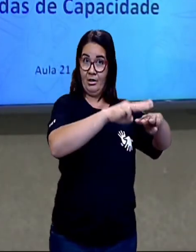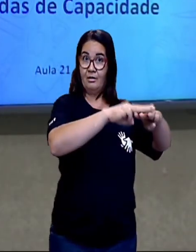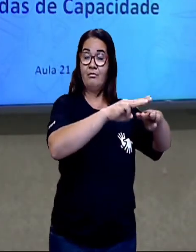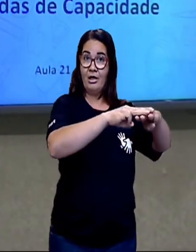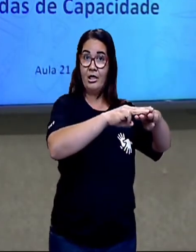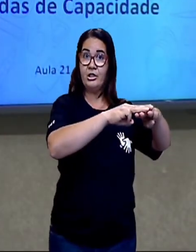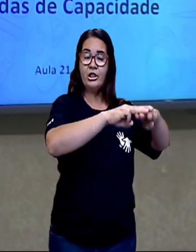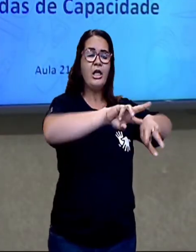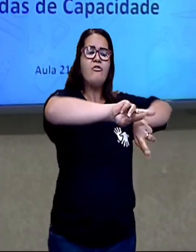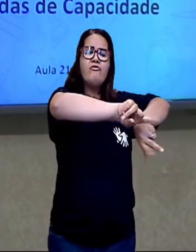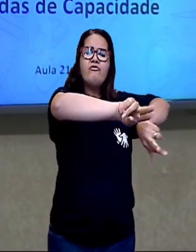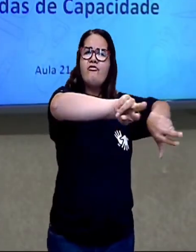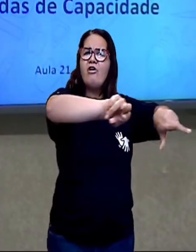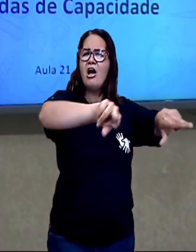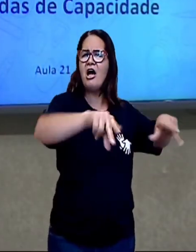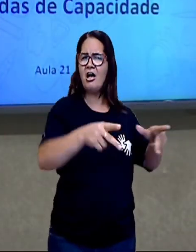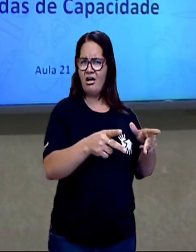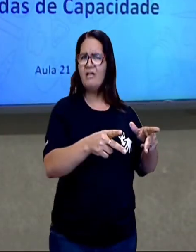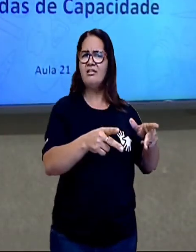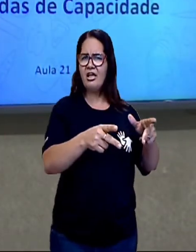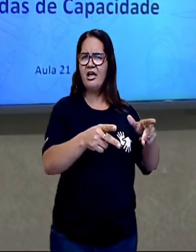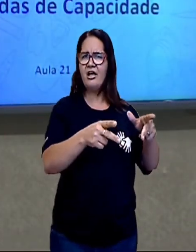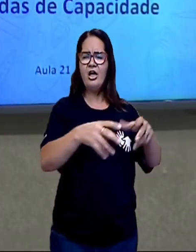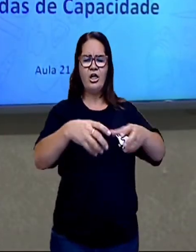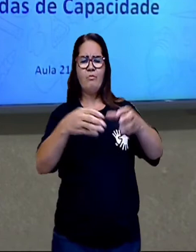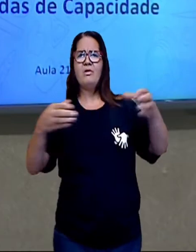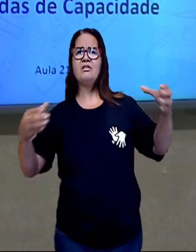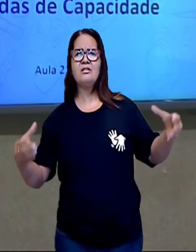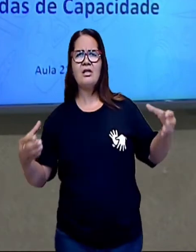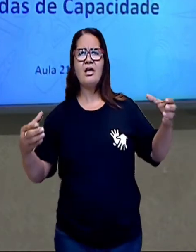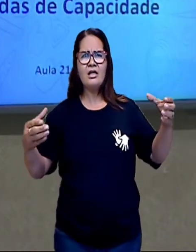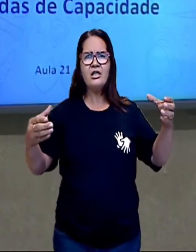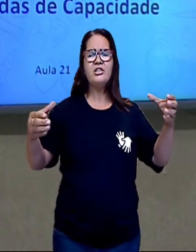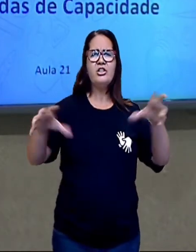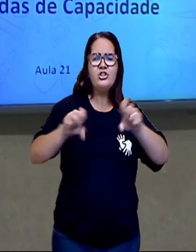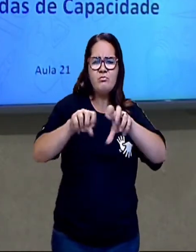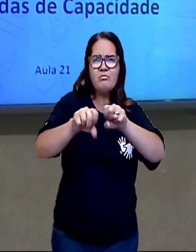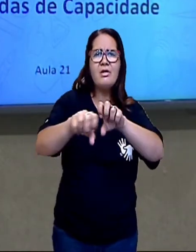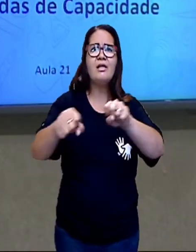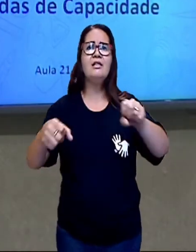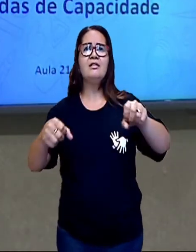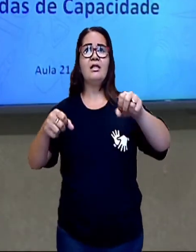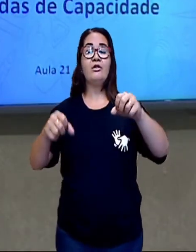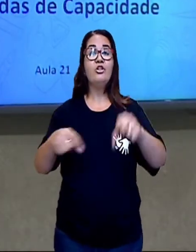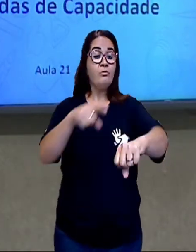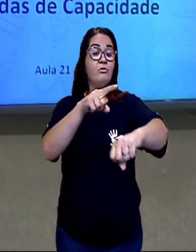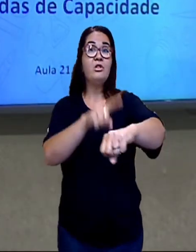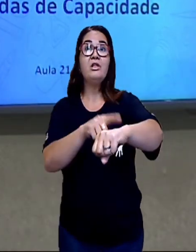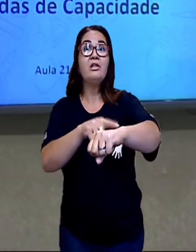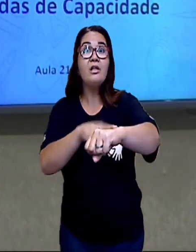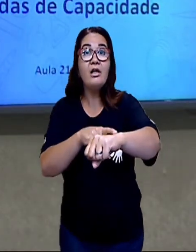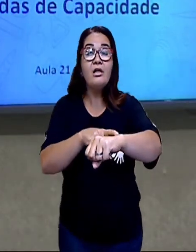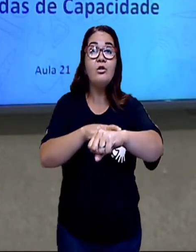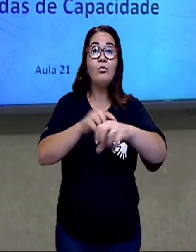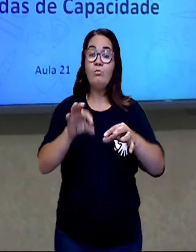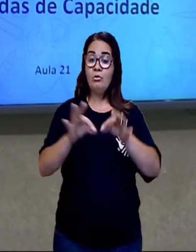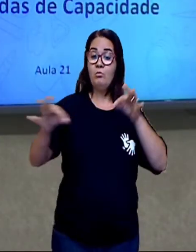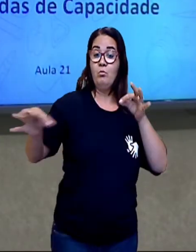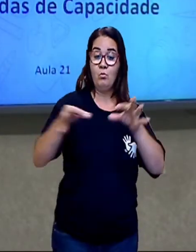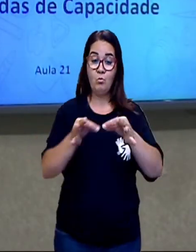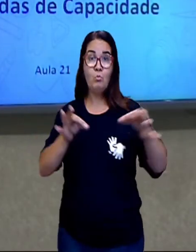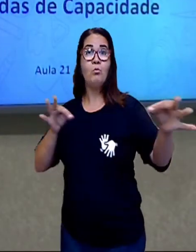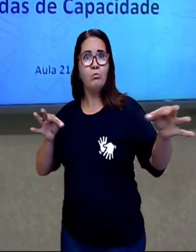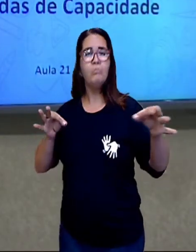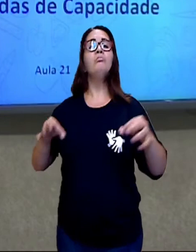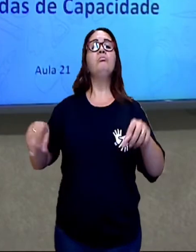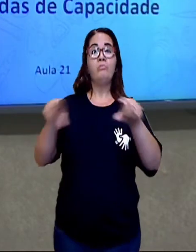sobre medidas de massa, medidas de capacidade, medidas de tempo e também de comprimento. Se